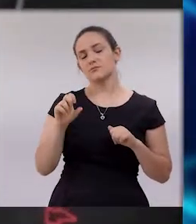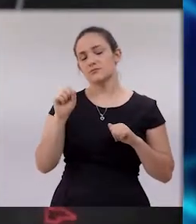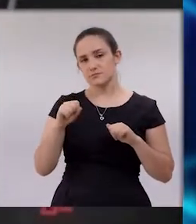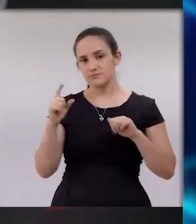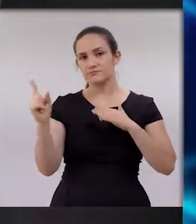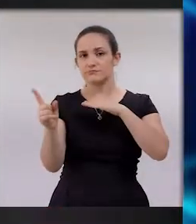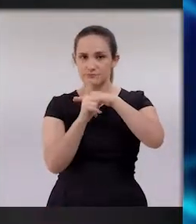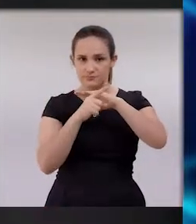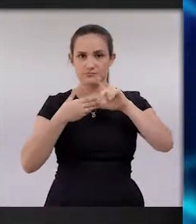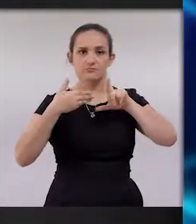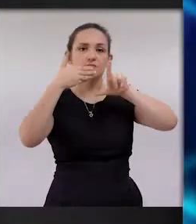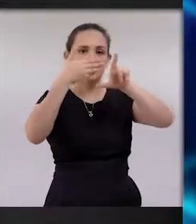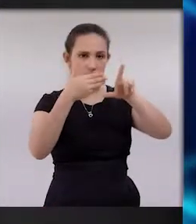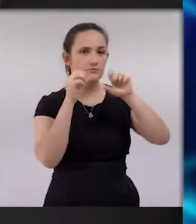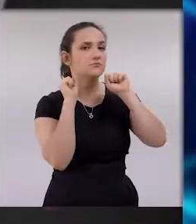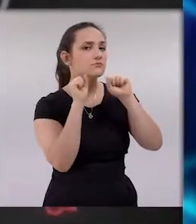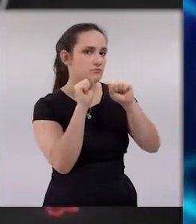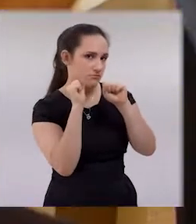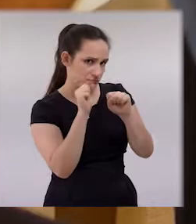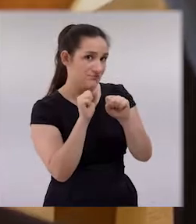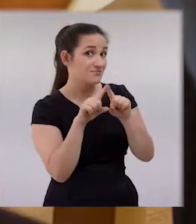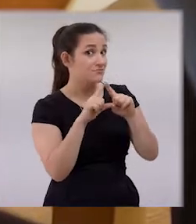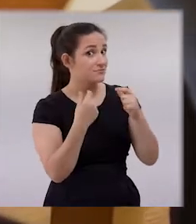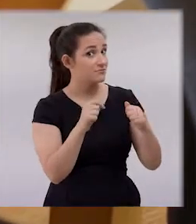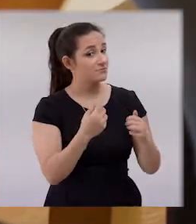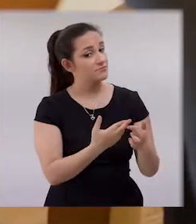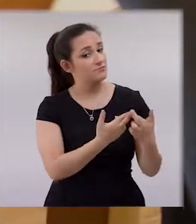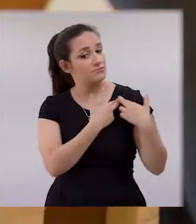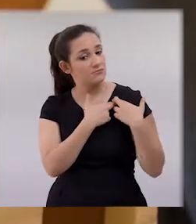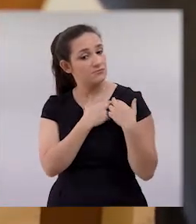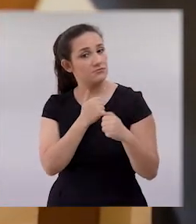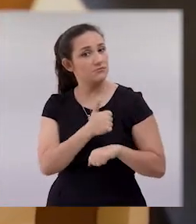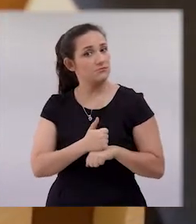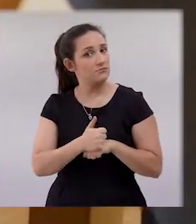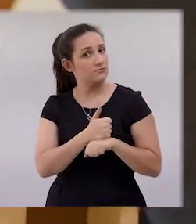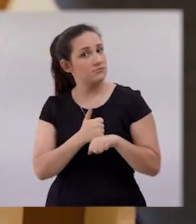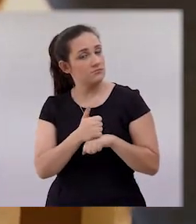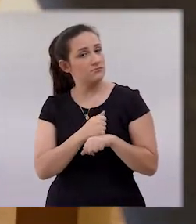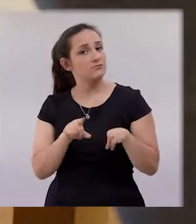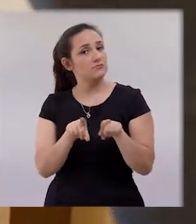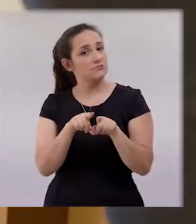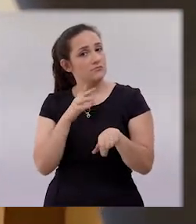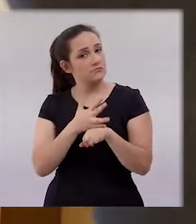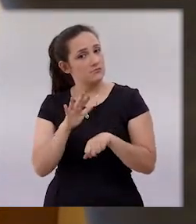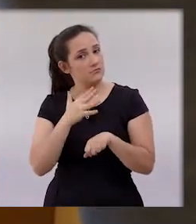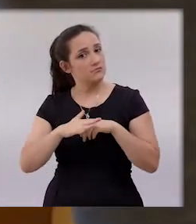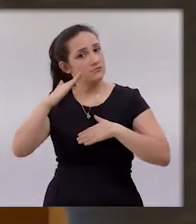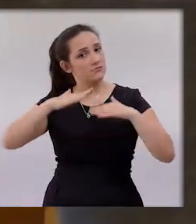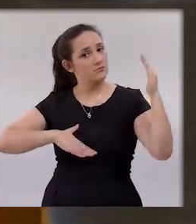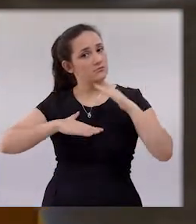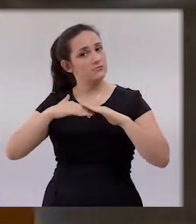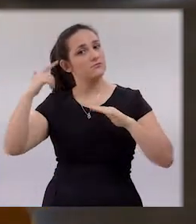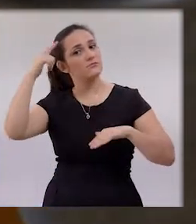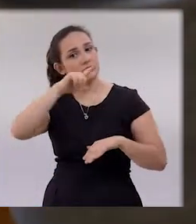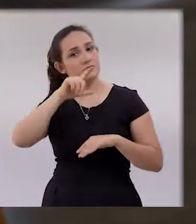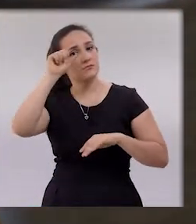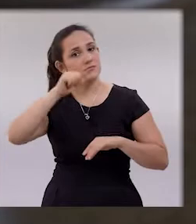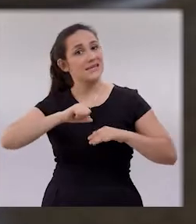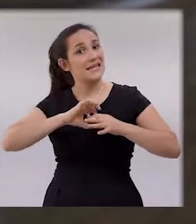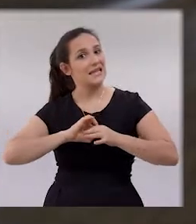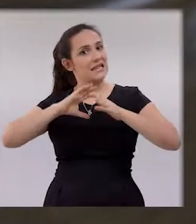forma responsável, né, com segurança, com qualidade, com treinamento dos profissionais